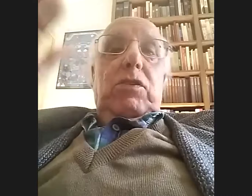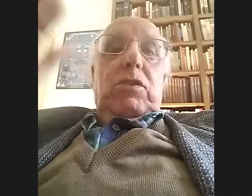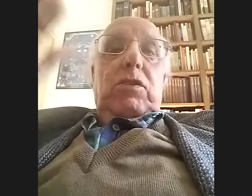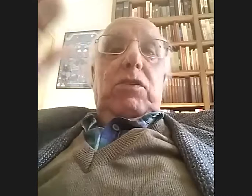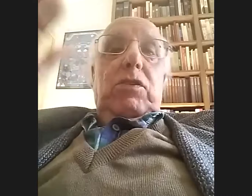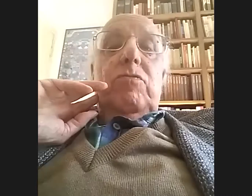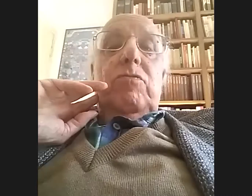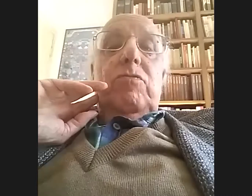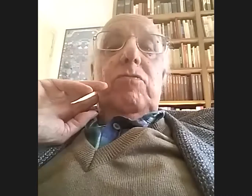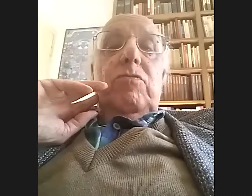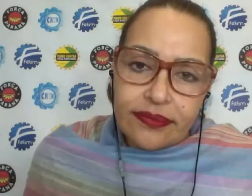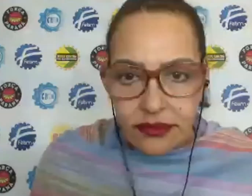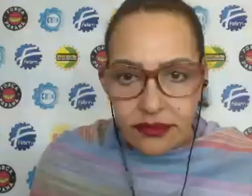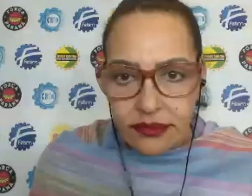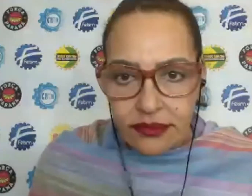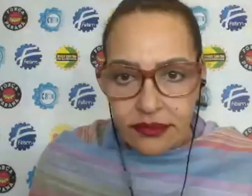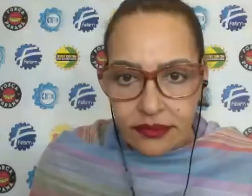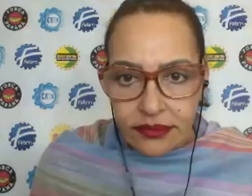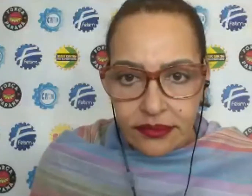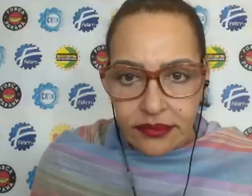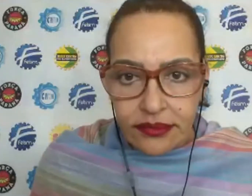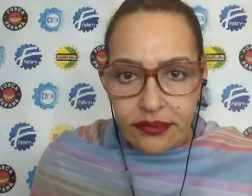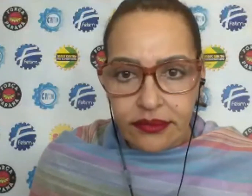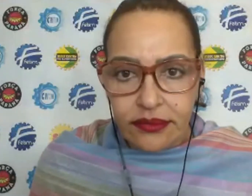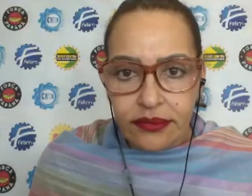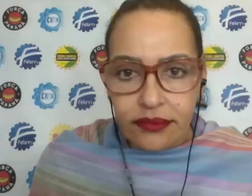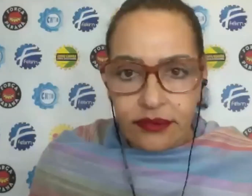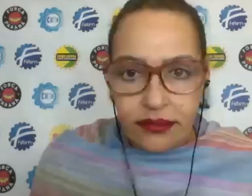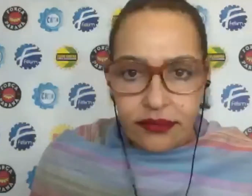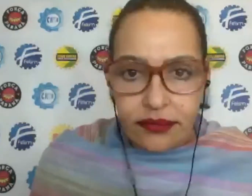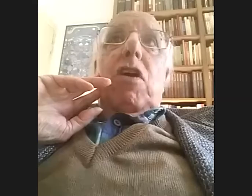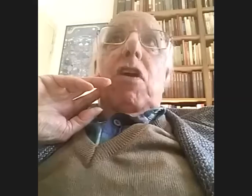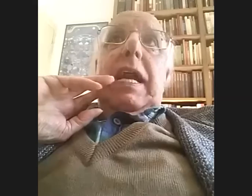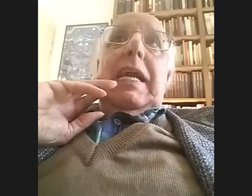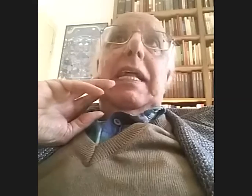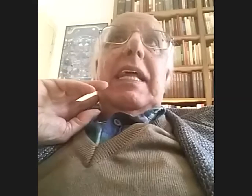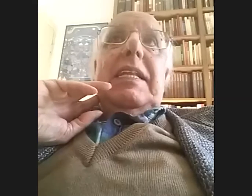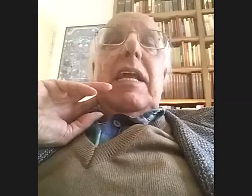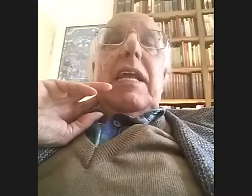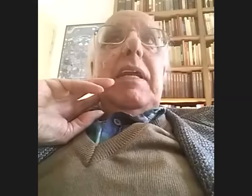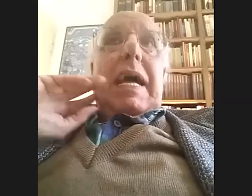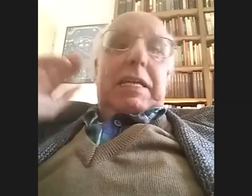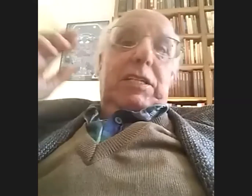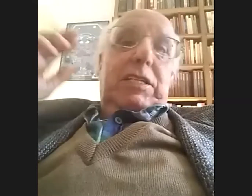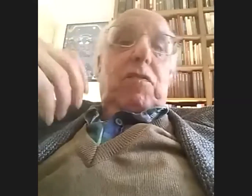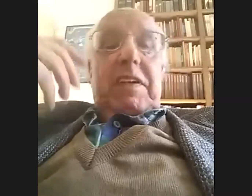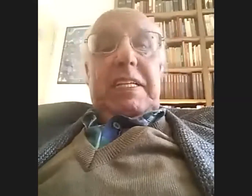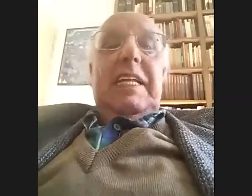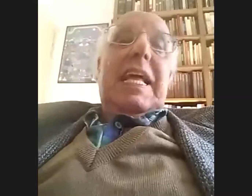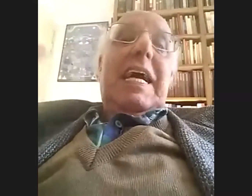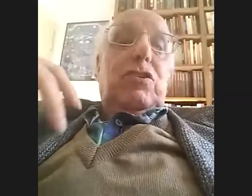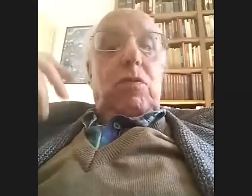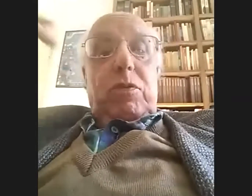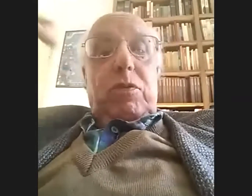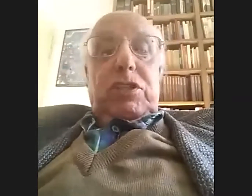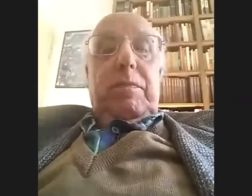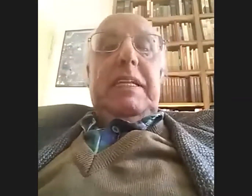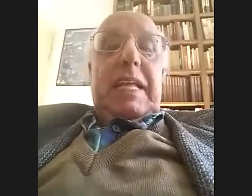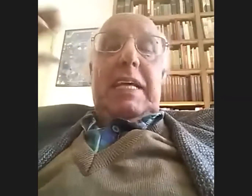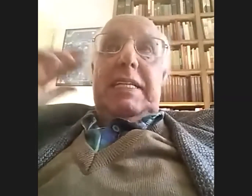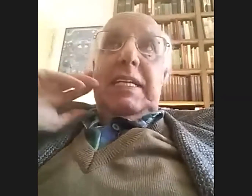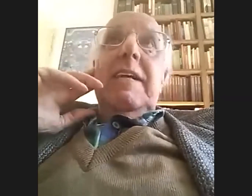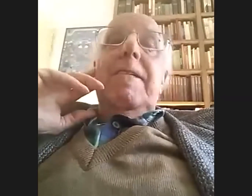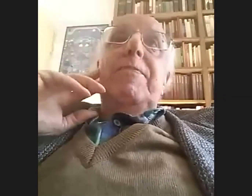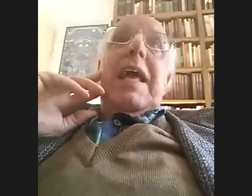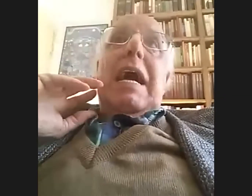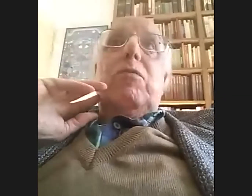teve uma aplicação significativa, porque, embora ela determinasse ou facilitasse ou